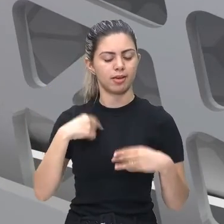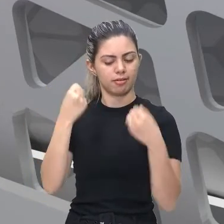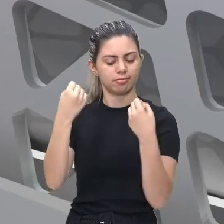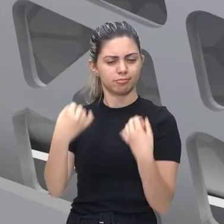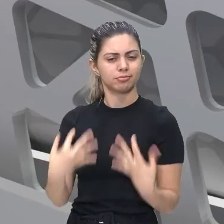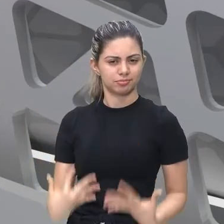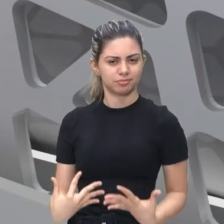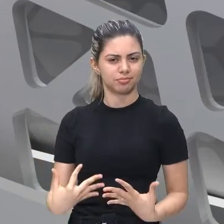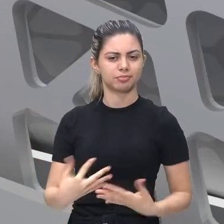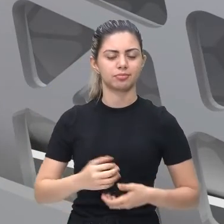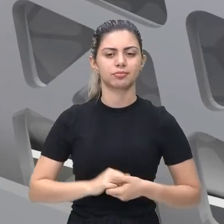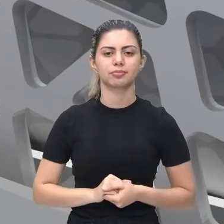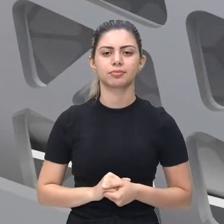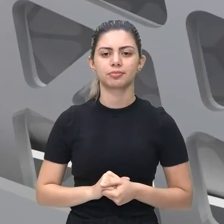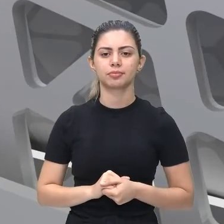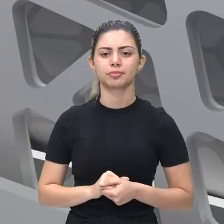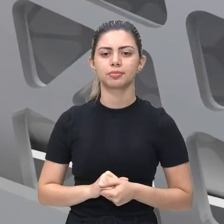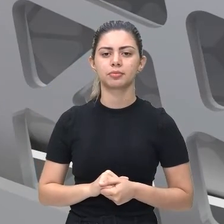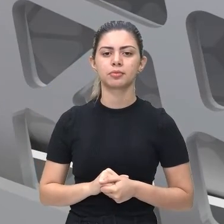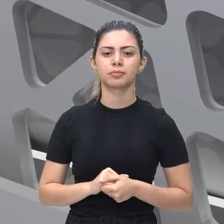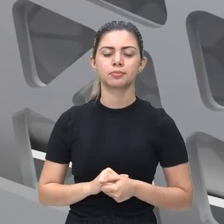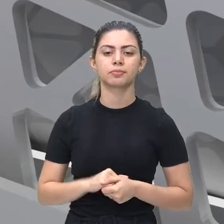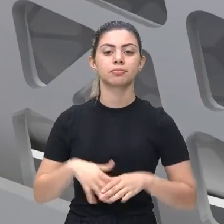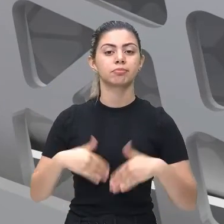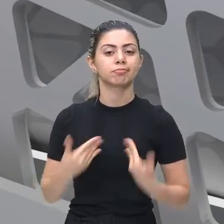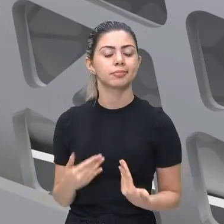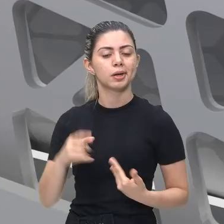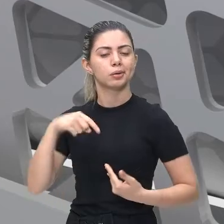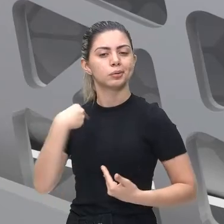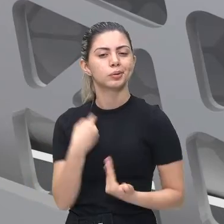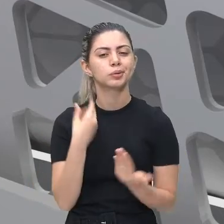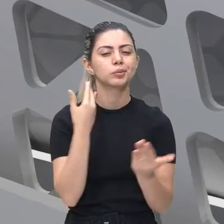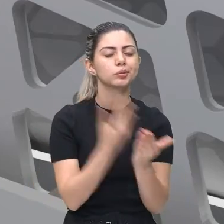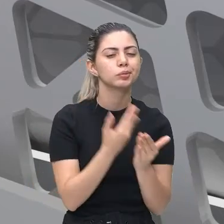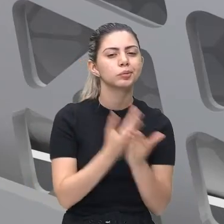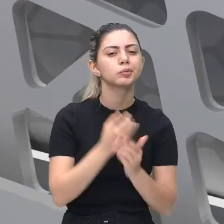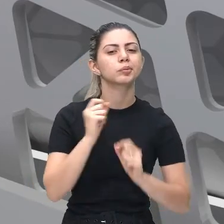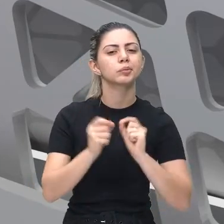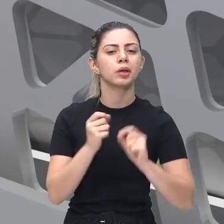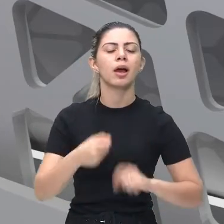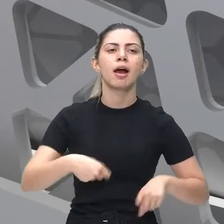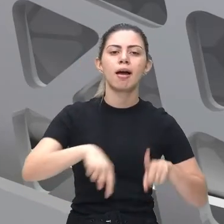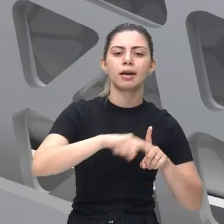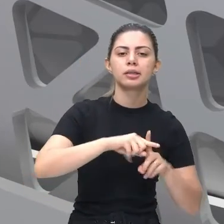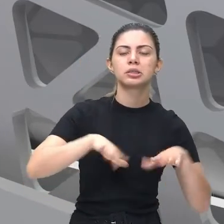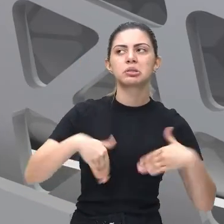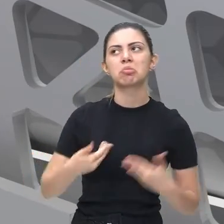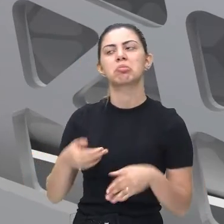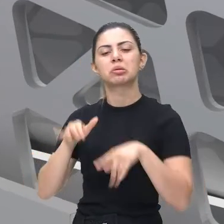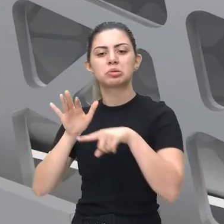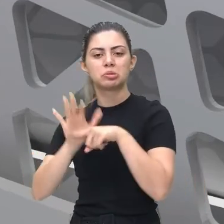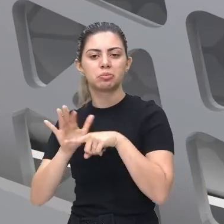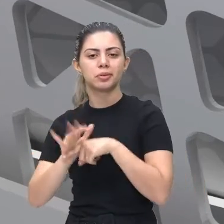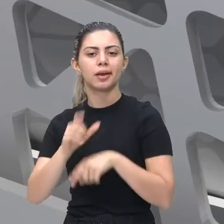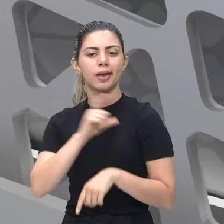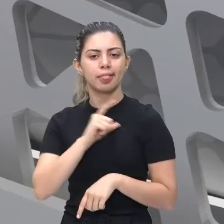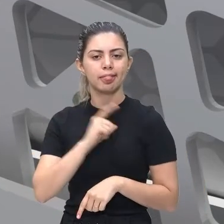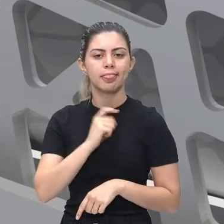Aldemir acabou de falar, porque nós estamos tratando de adição e ou subtração de